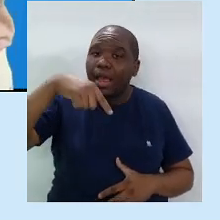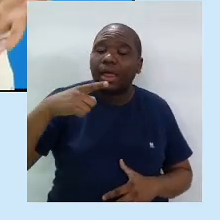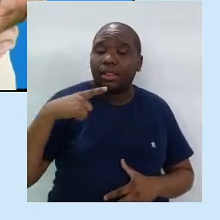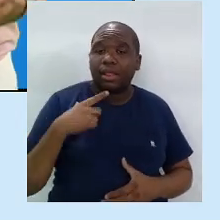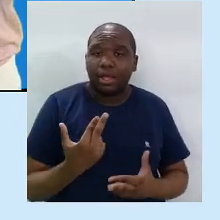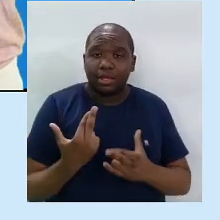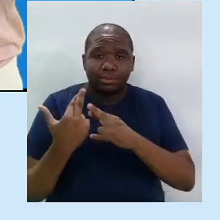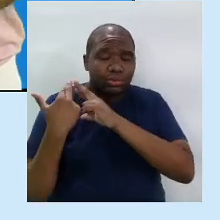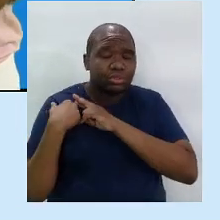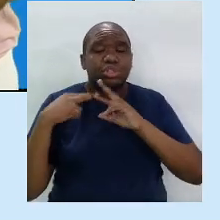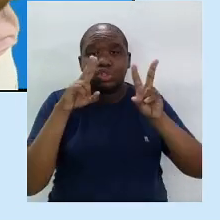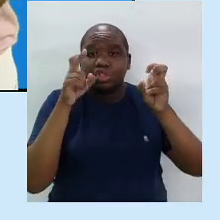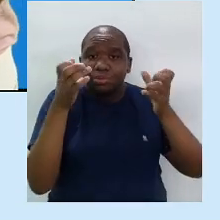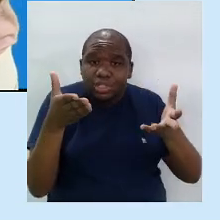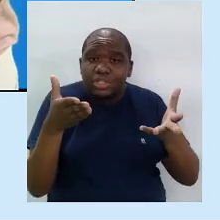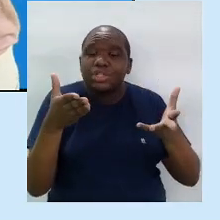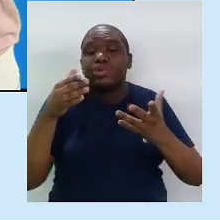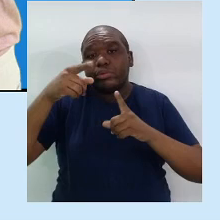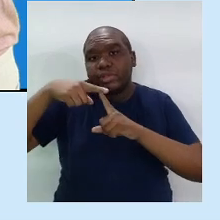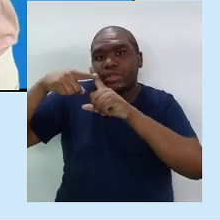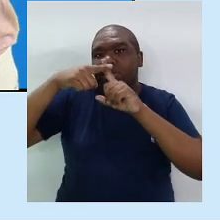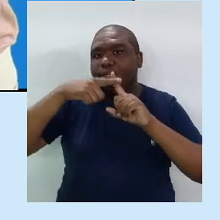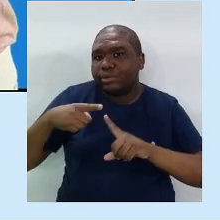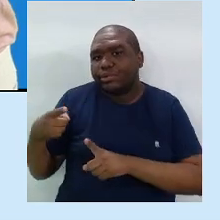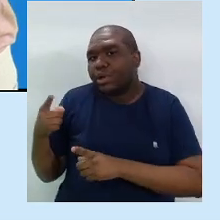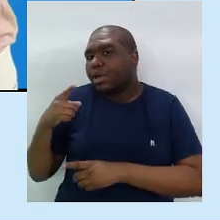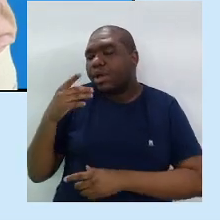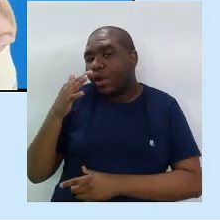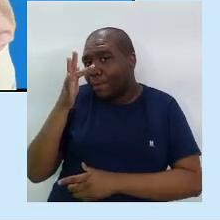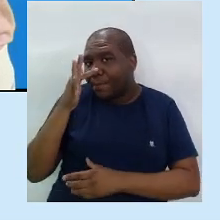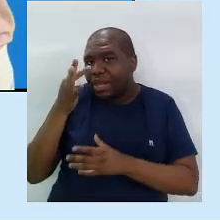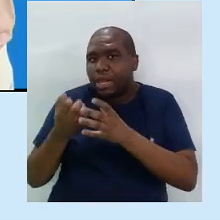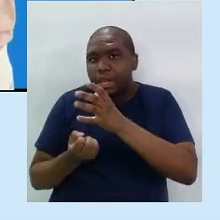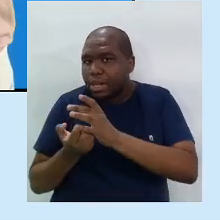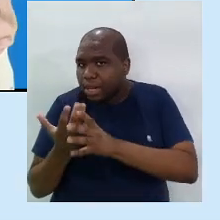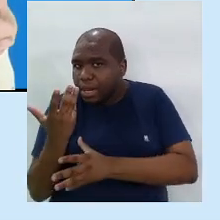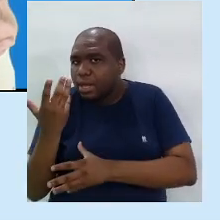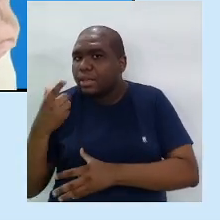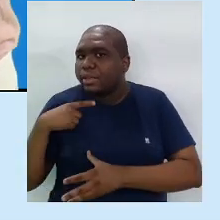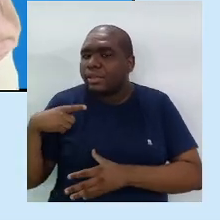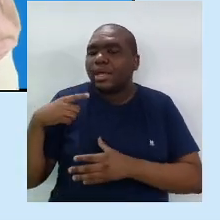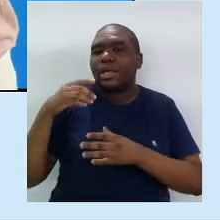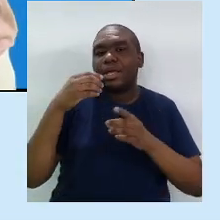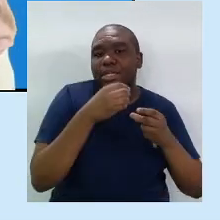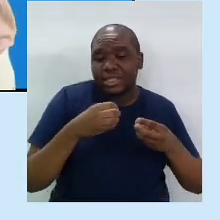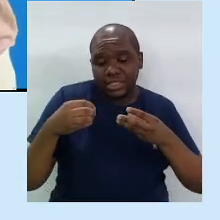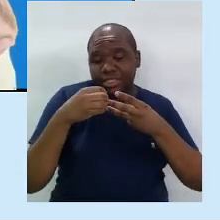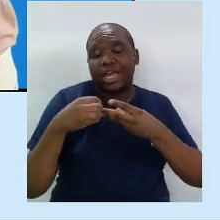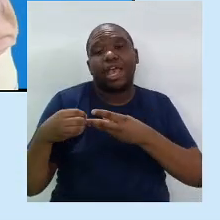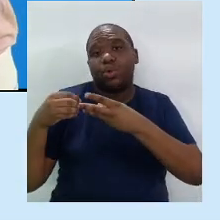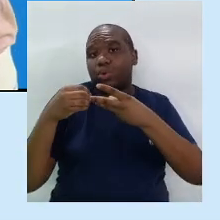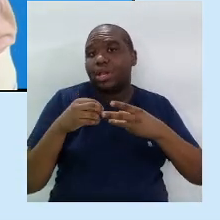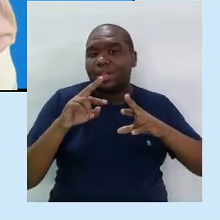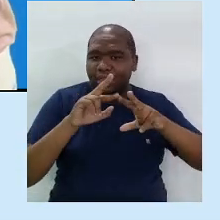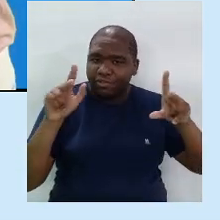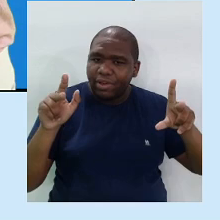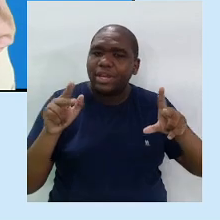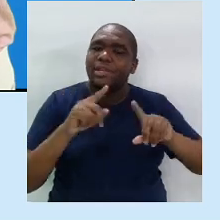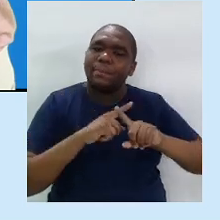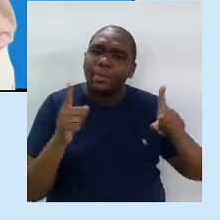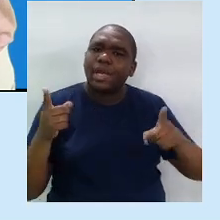pela essa questão da fotossíntese. Então são células que são diferenciadas, mas que apresentam